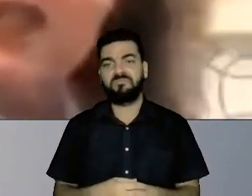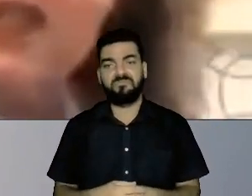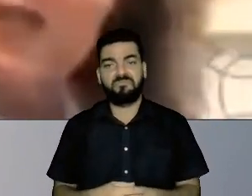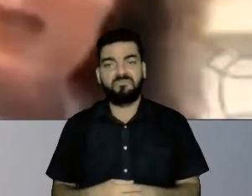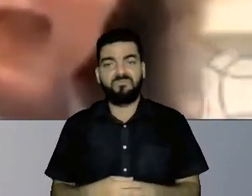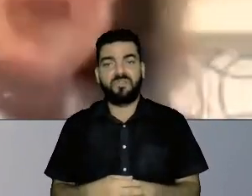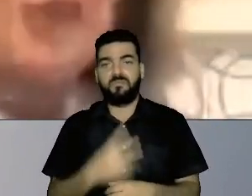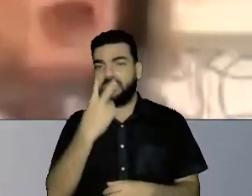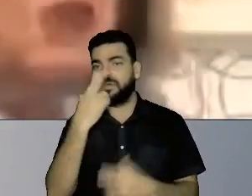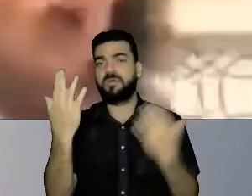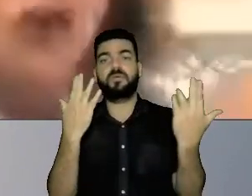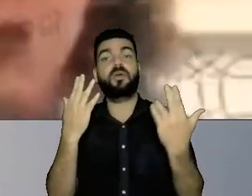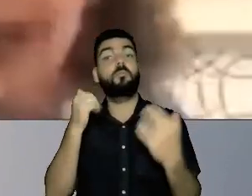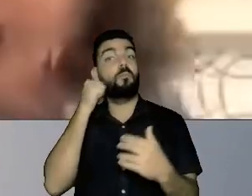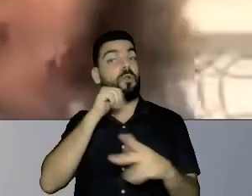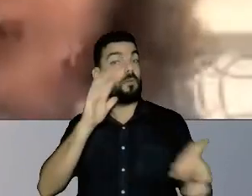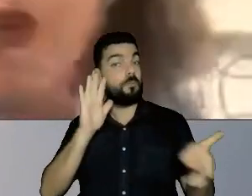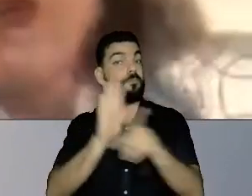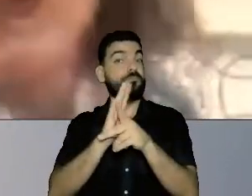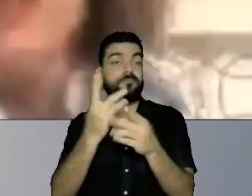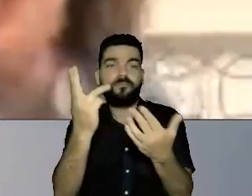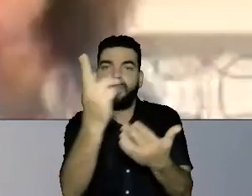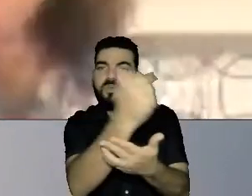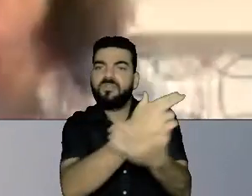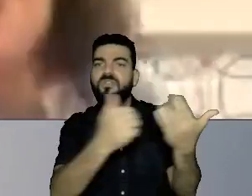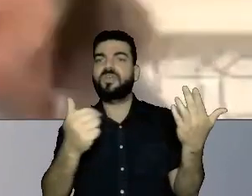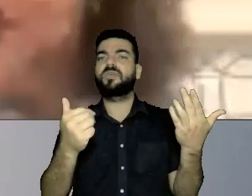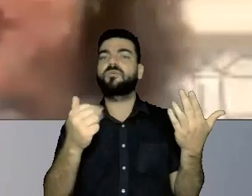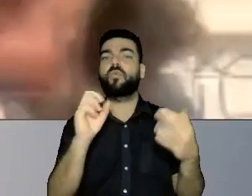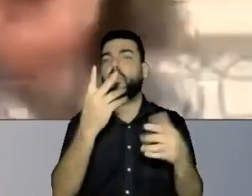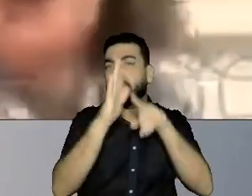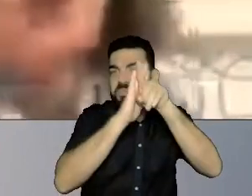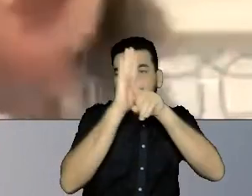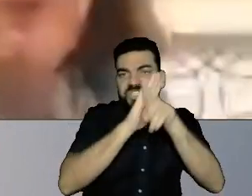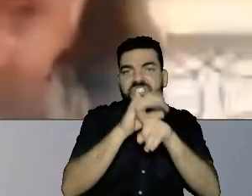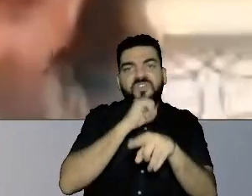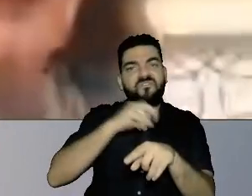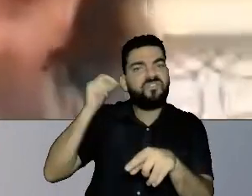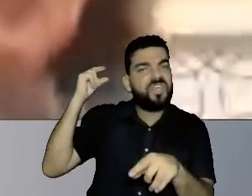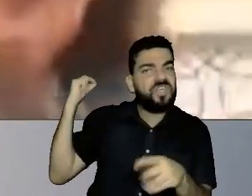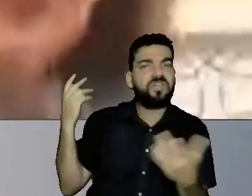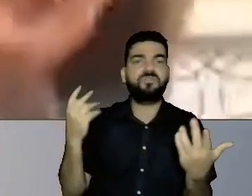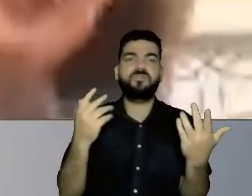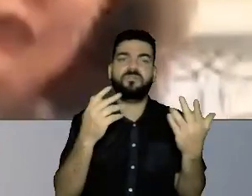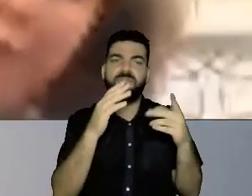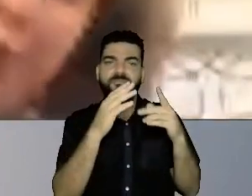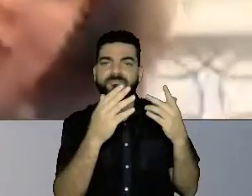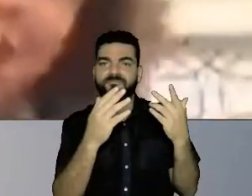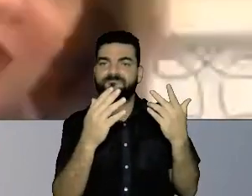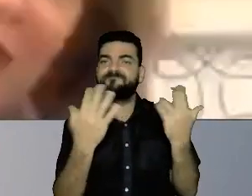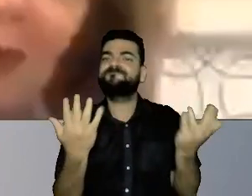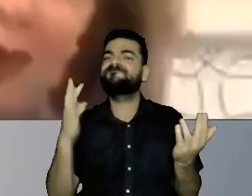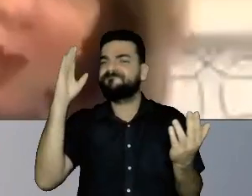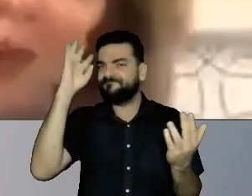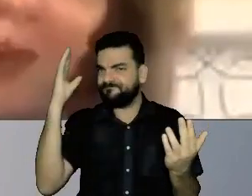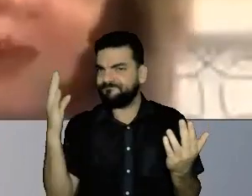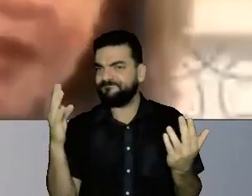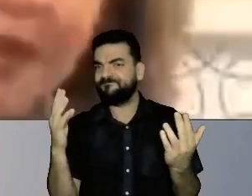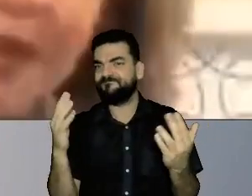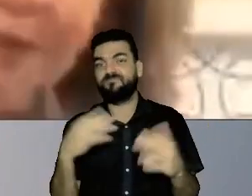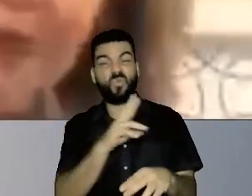mulheres artistas plásticas ou arqueólogas que fizeram essas descobertas, a gente pensa em poucos nomes.